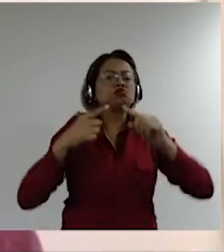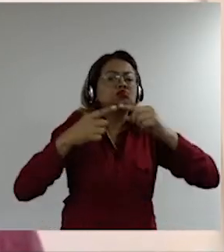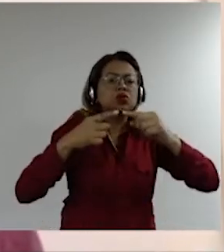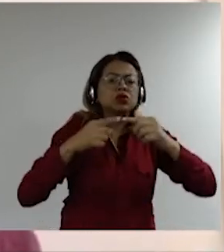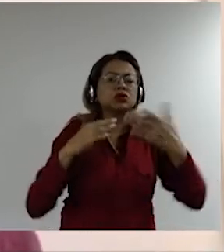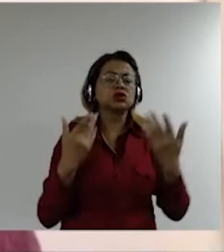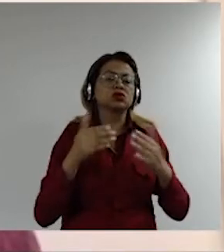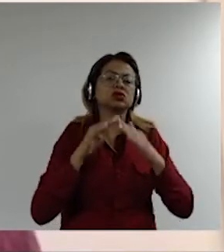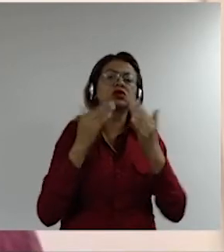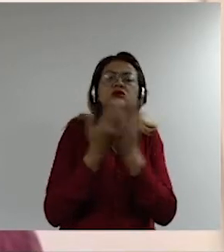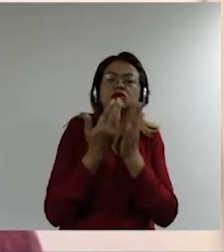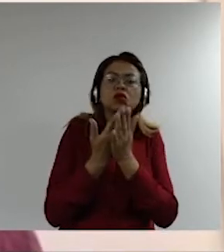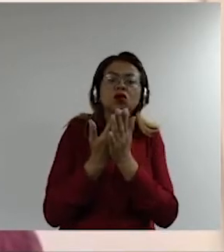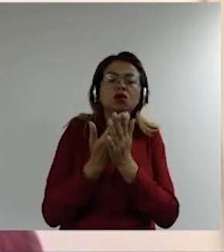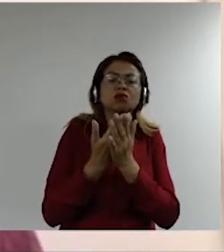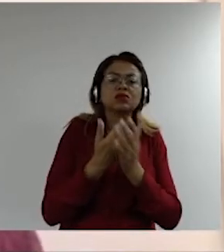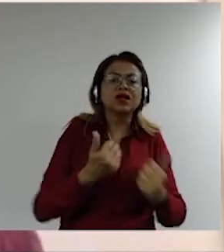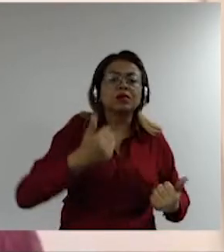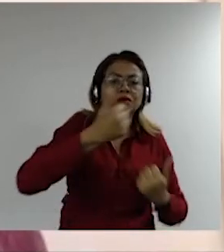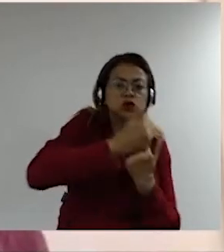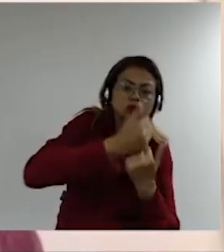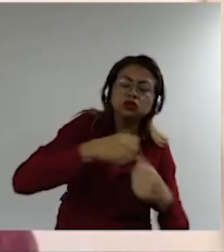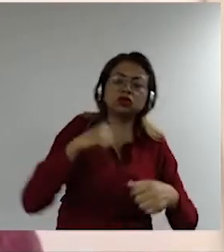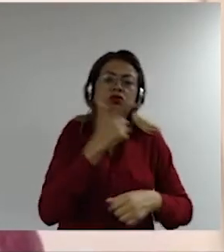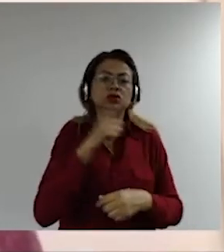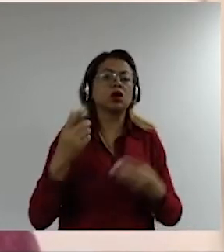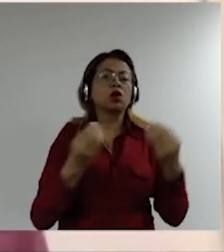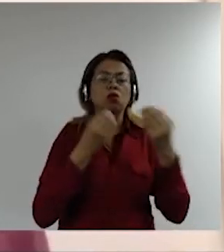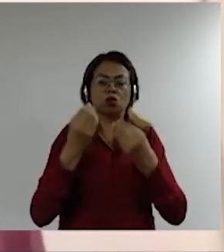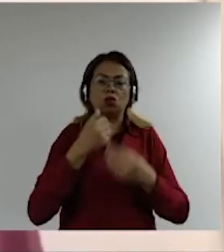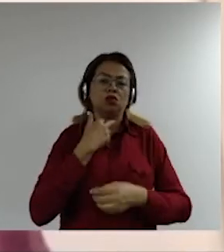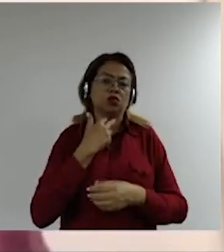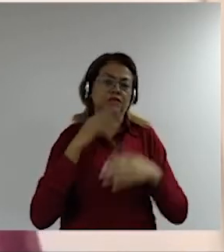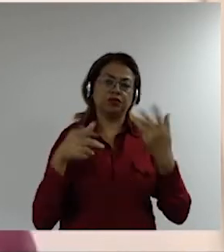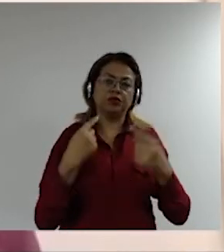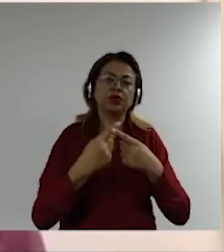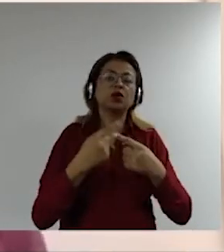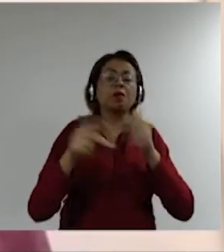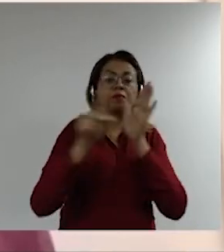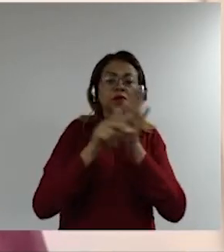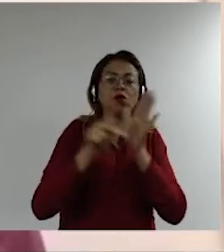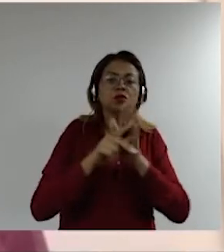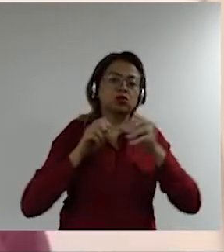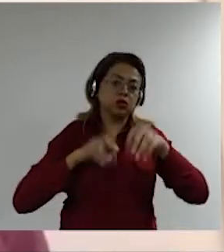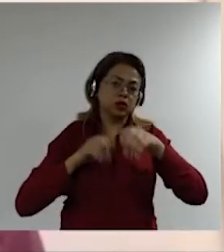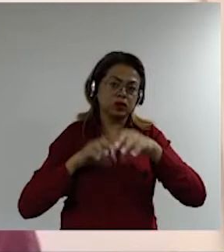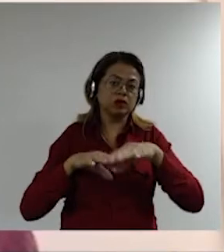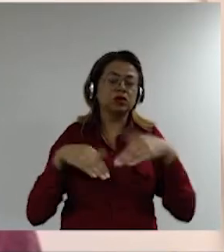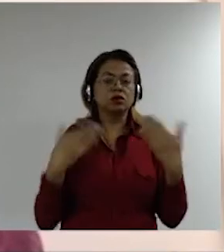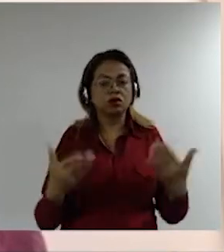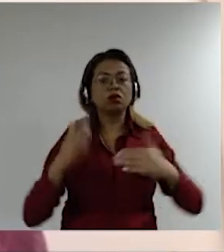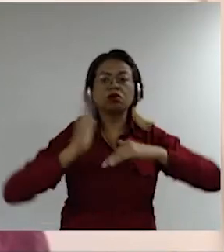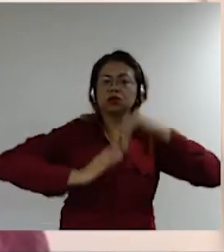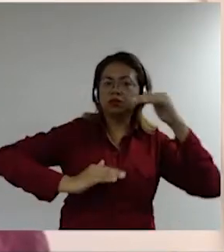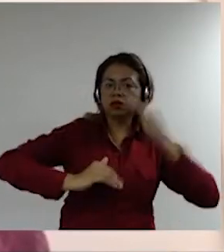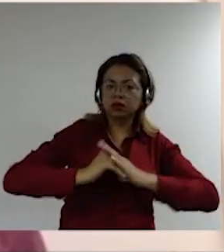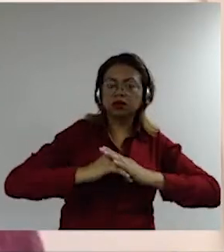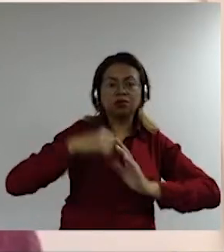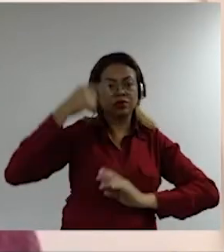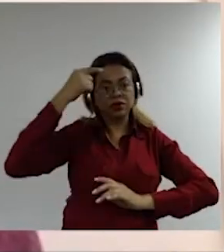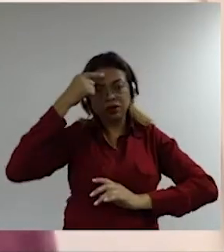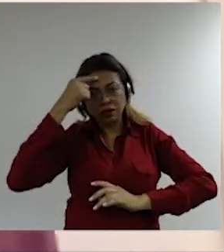insubstituível, pelo menos por enquanto. Ela é substituível no que é próprio do ensino, as chamadas habilidades